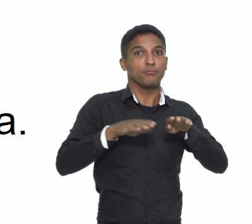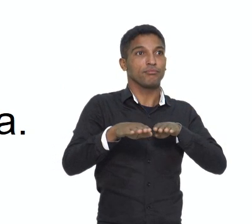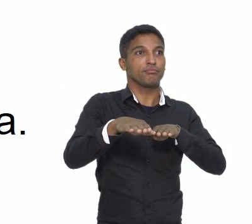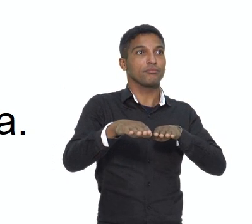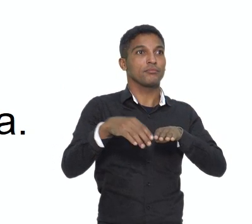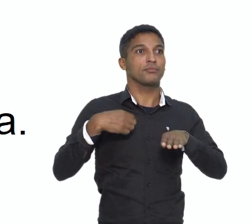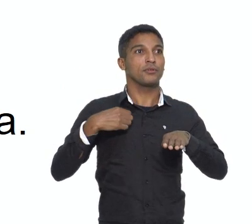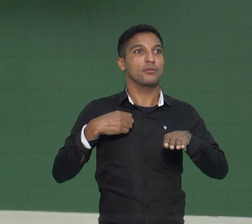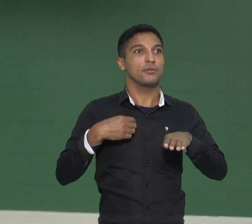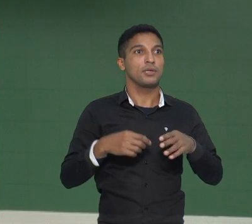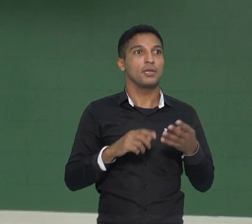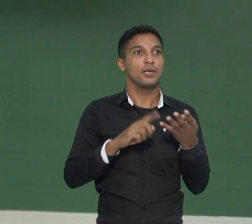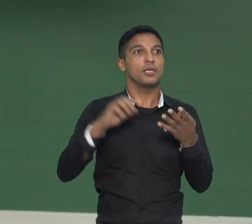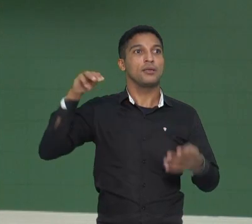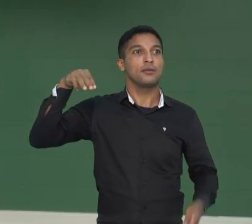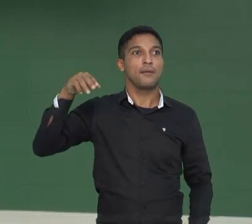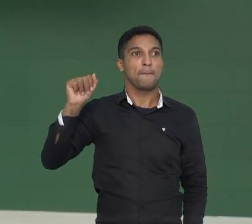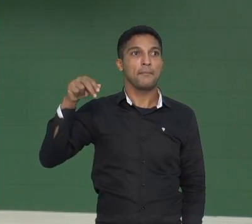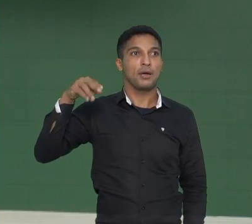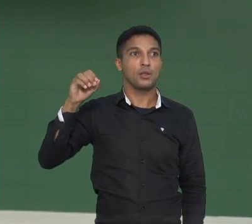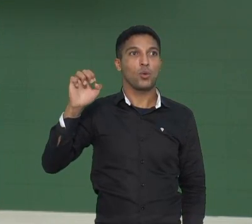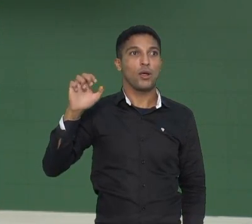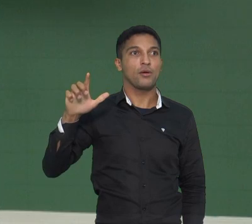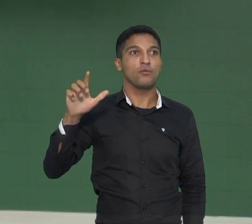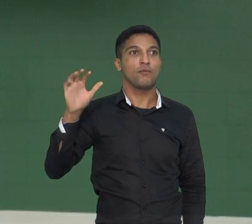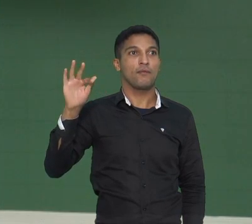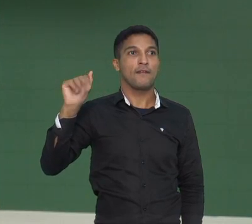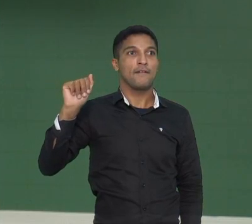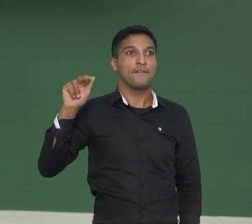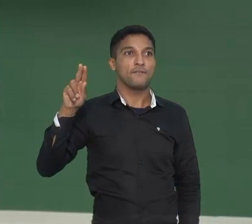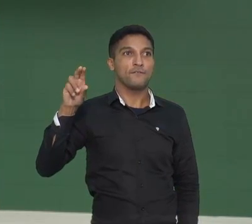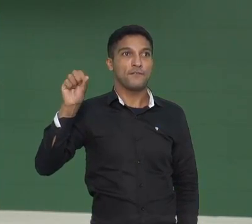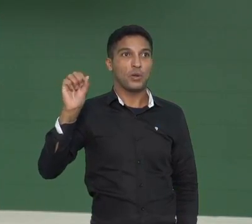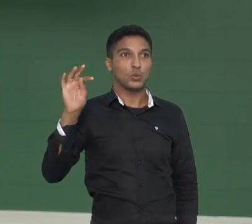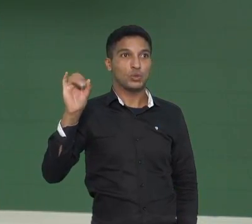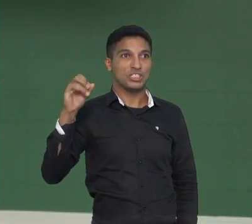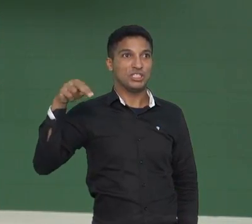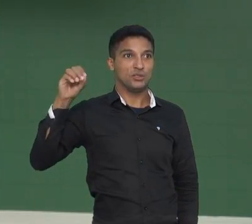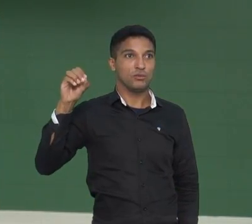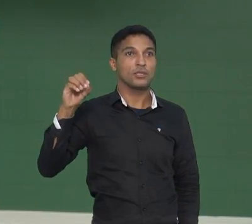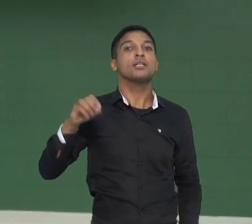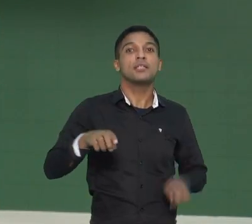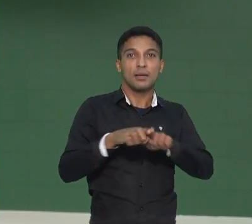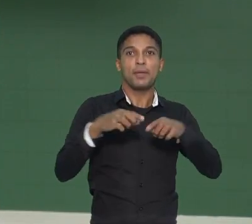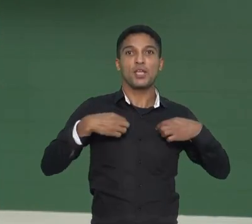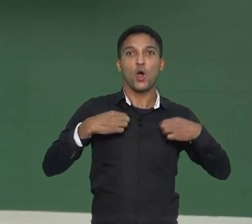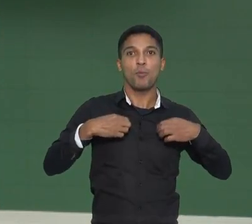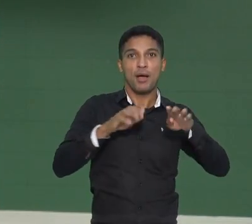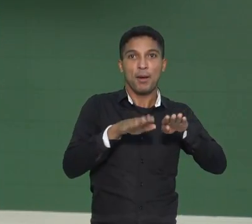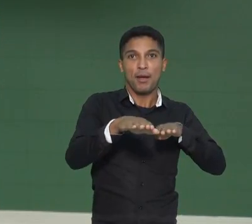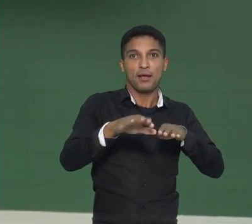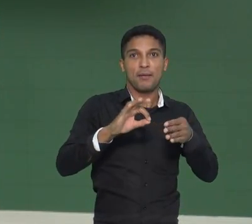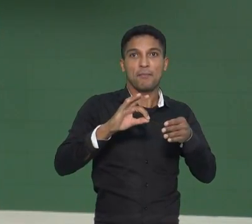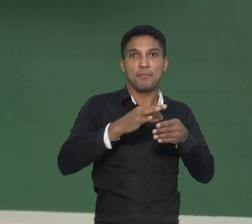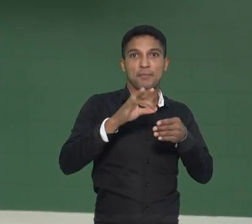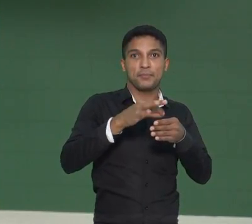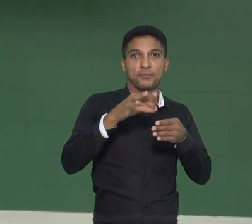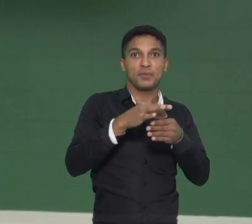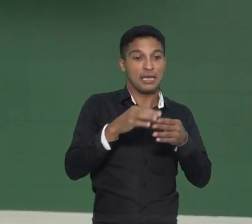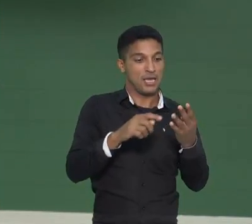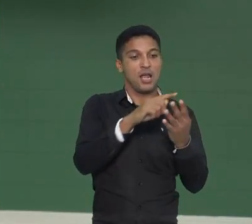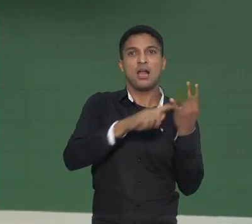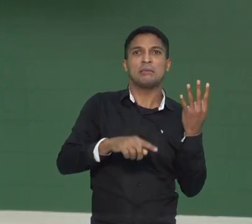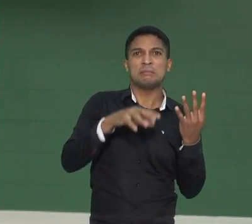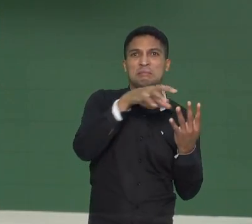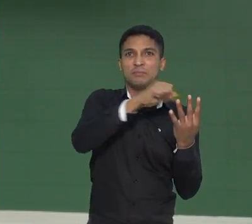da Bahia. Então, aqui nós temos a execução a morte e o